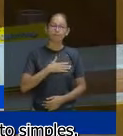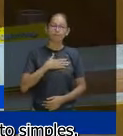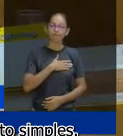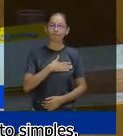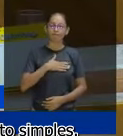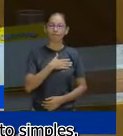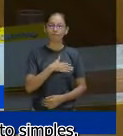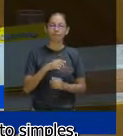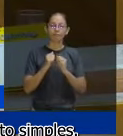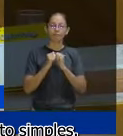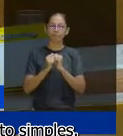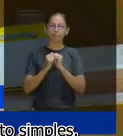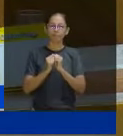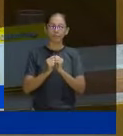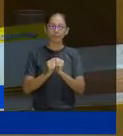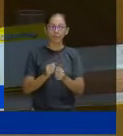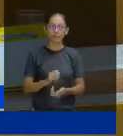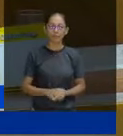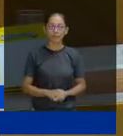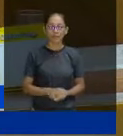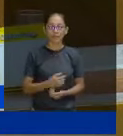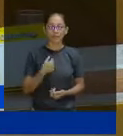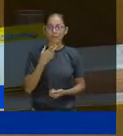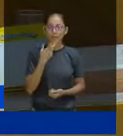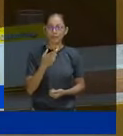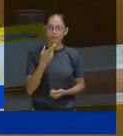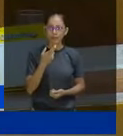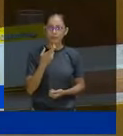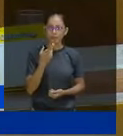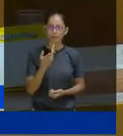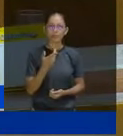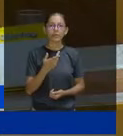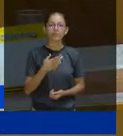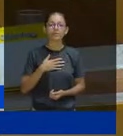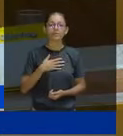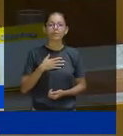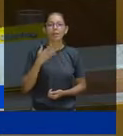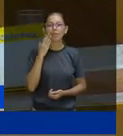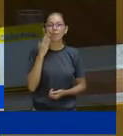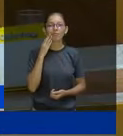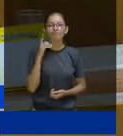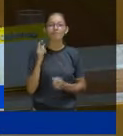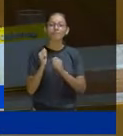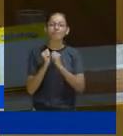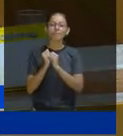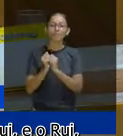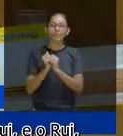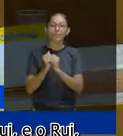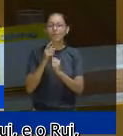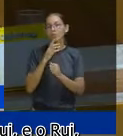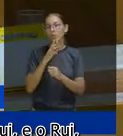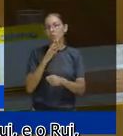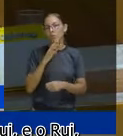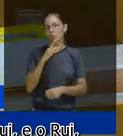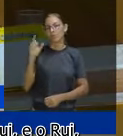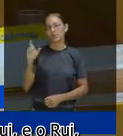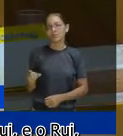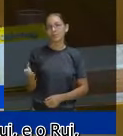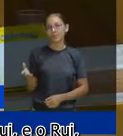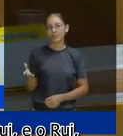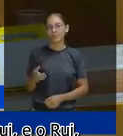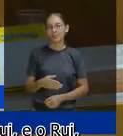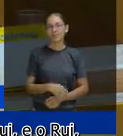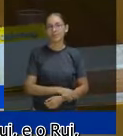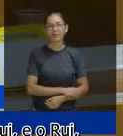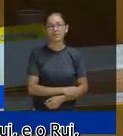simples. Mas eu falo com muito carinho e com muita sobriedade até, porque eu conheci o jeito de viver do Rui,